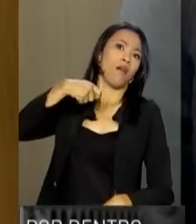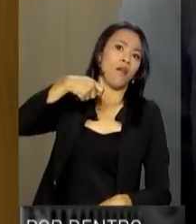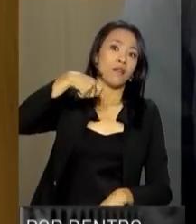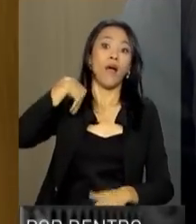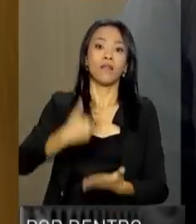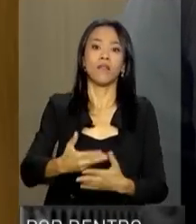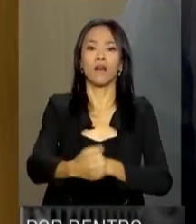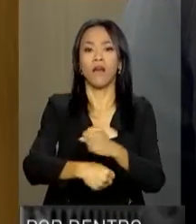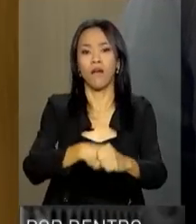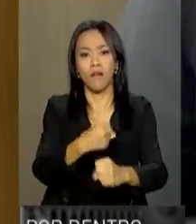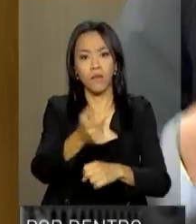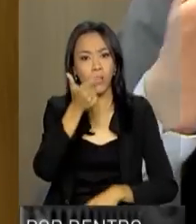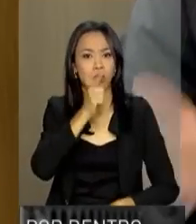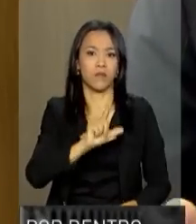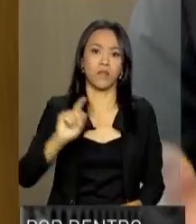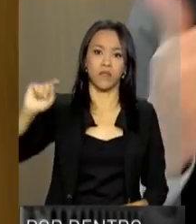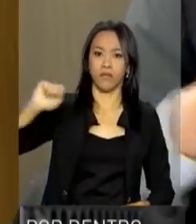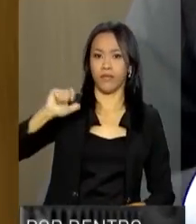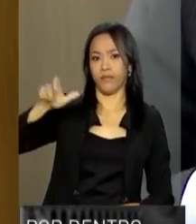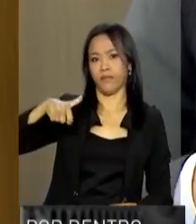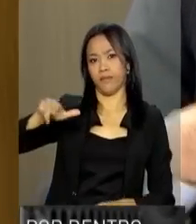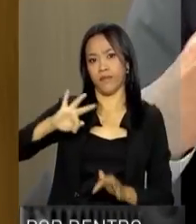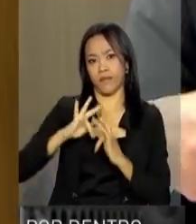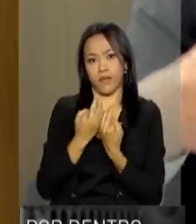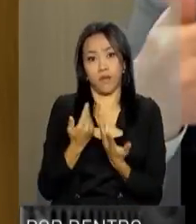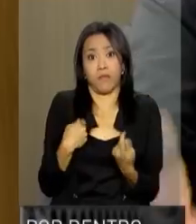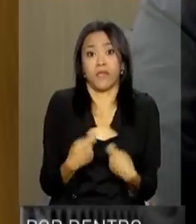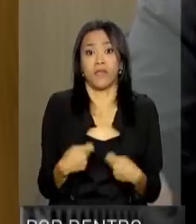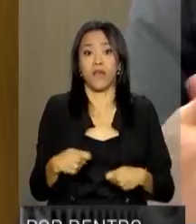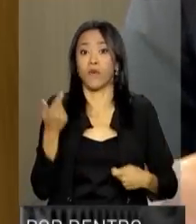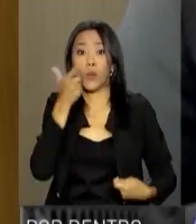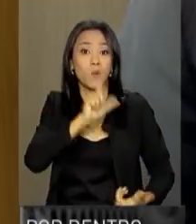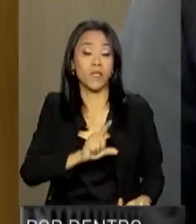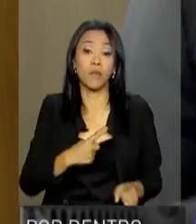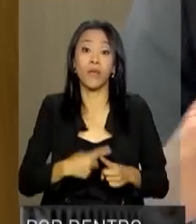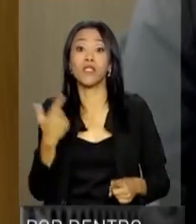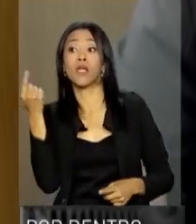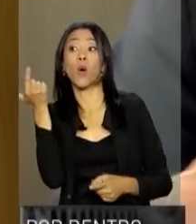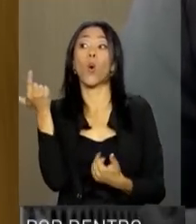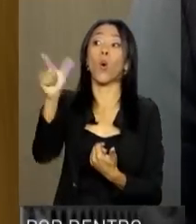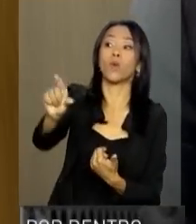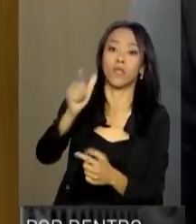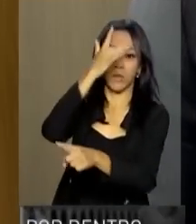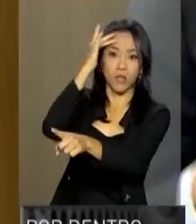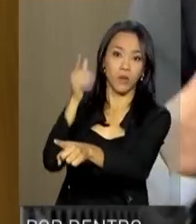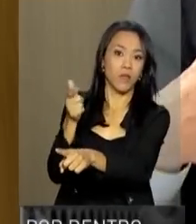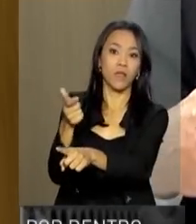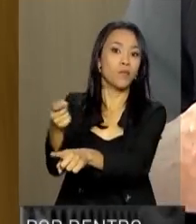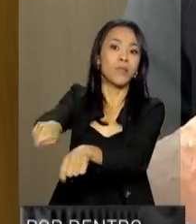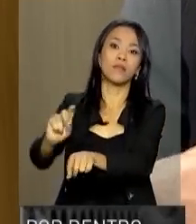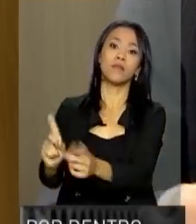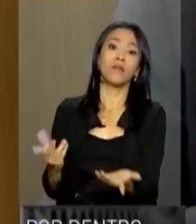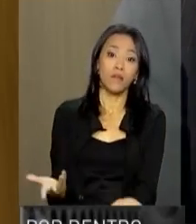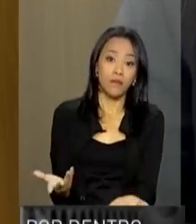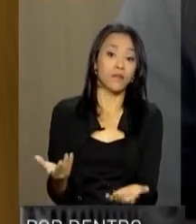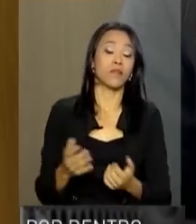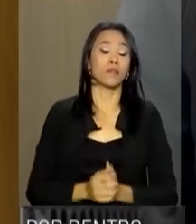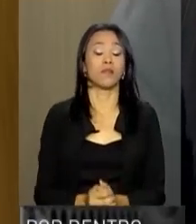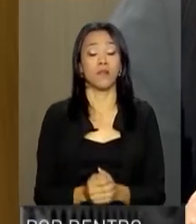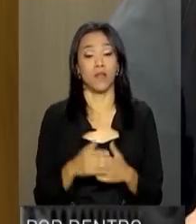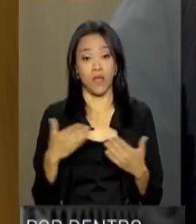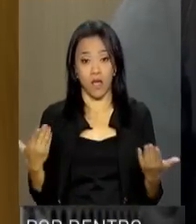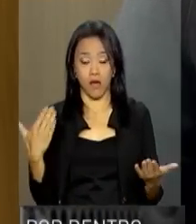para entrar no programa que precisava e não conseguiu entrar porque o seu lugar estava ocupado por alguém que não precisava e agora desde